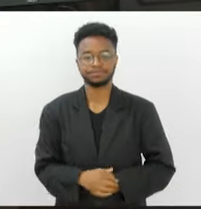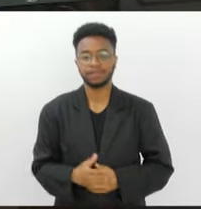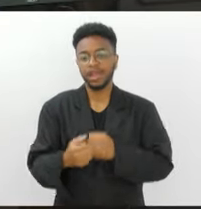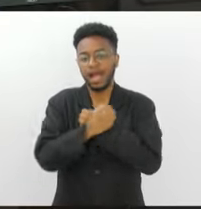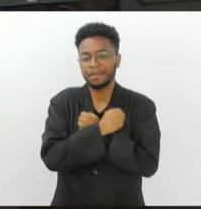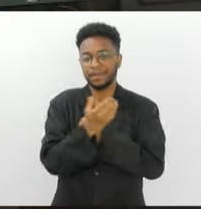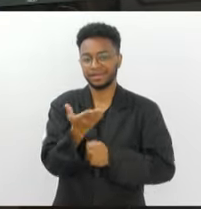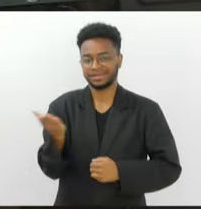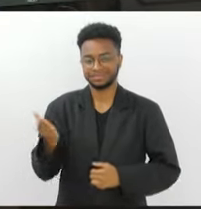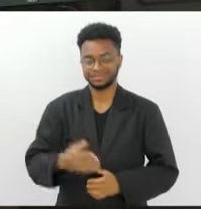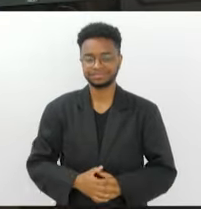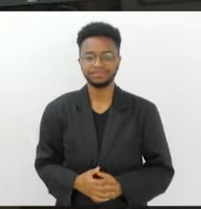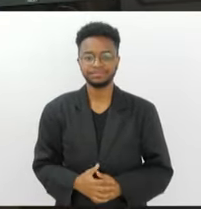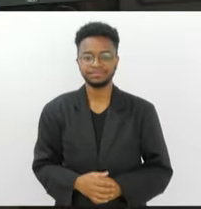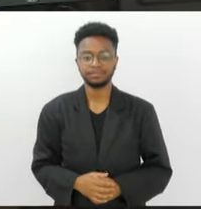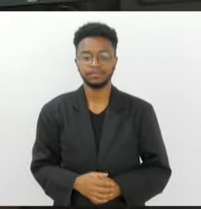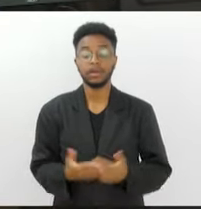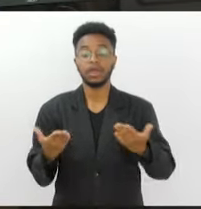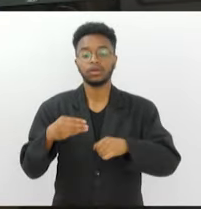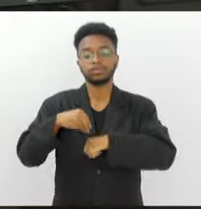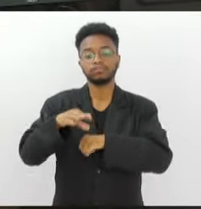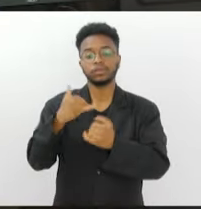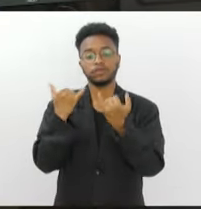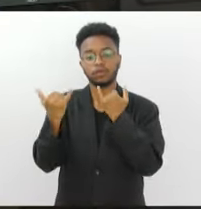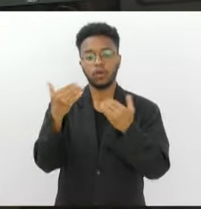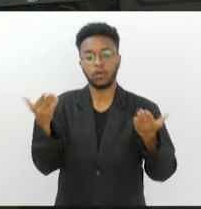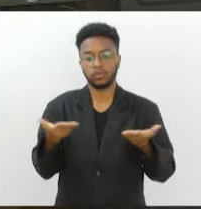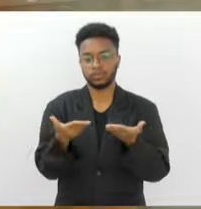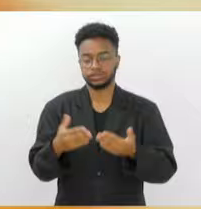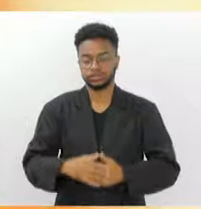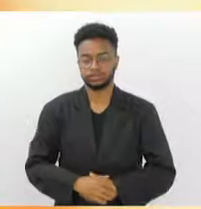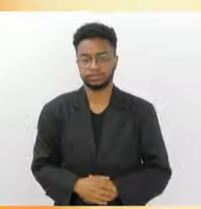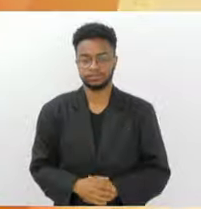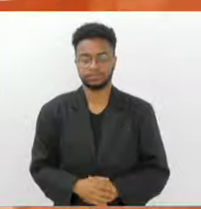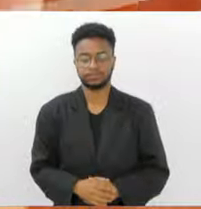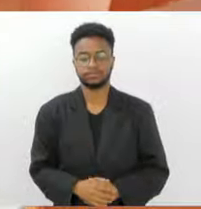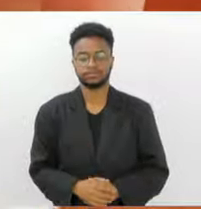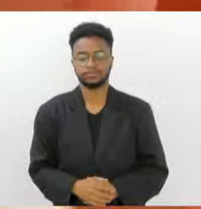abraço para vocês. Vamos ao nosso giro de notícias de hoje.